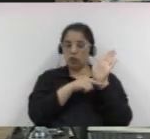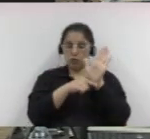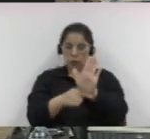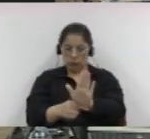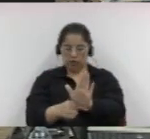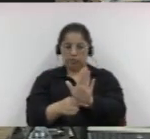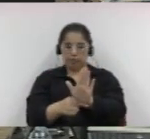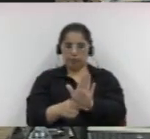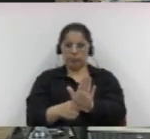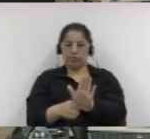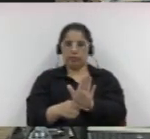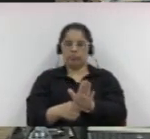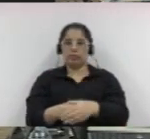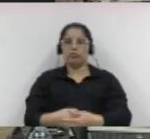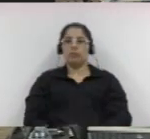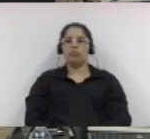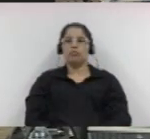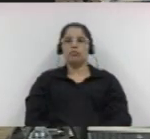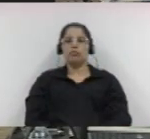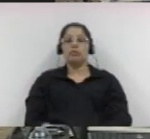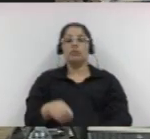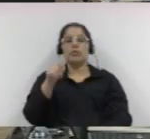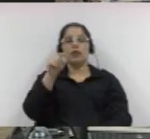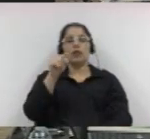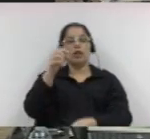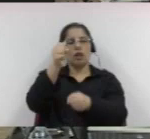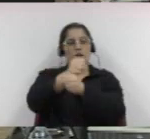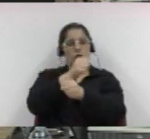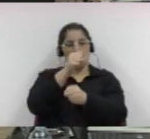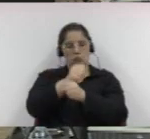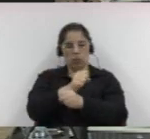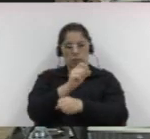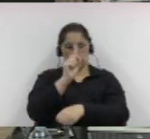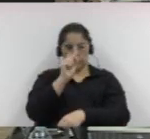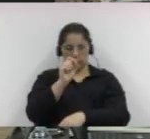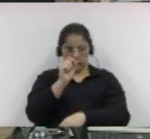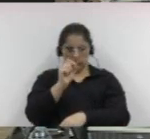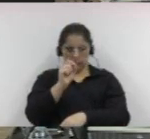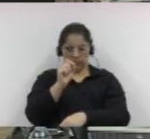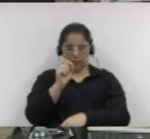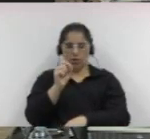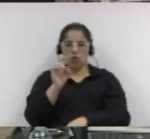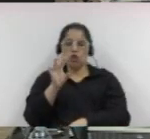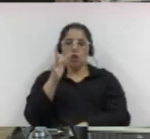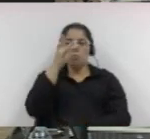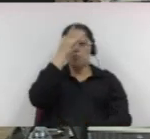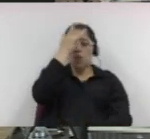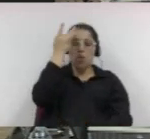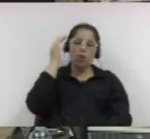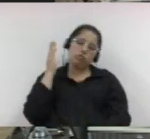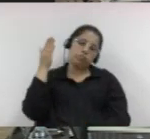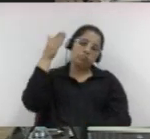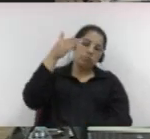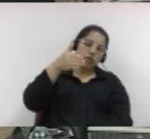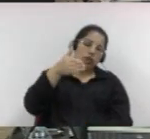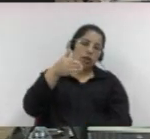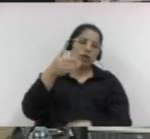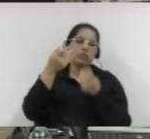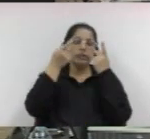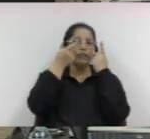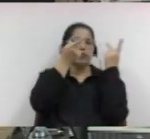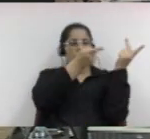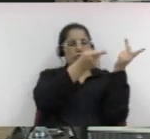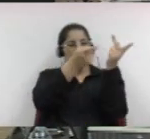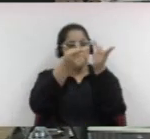Portanto, aquela obra, porque só quem vai naquele local percebe a importância daquela obra e o que já tem,